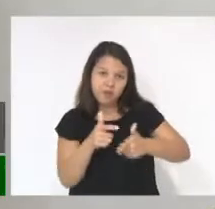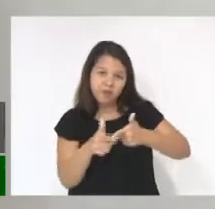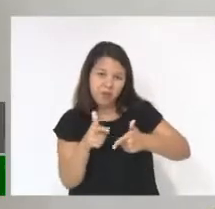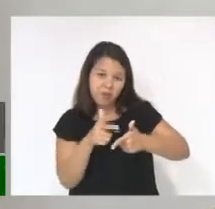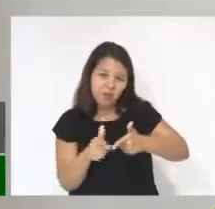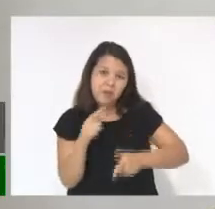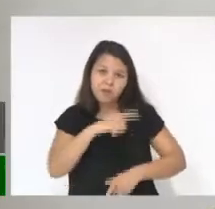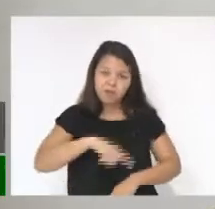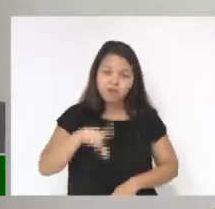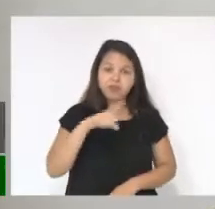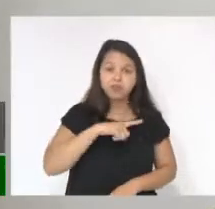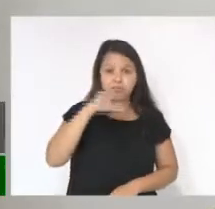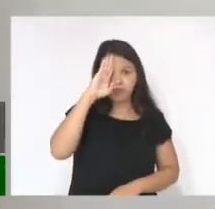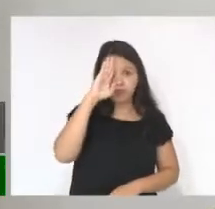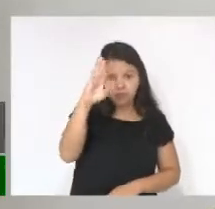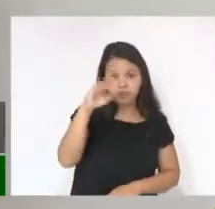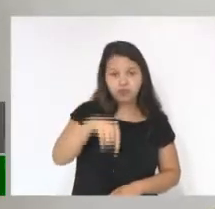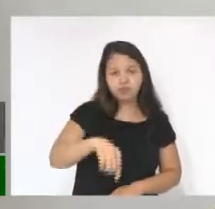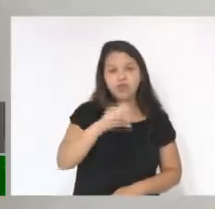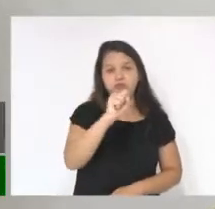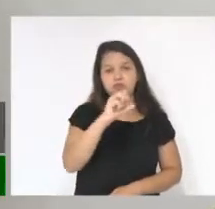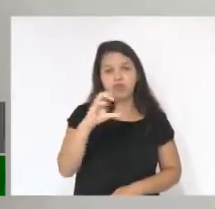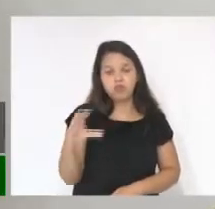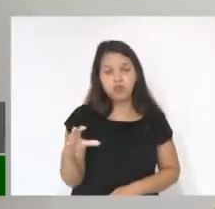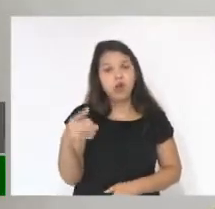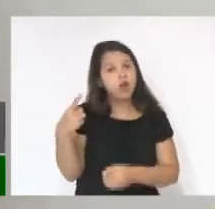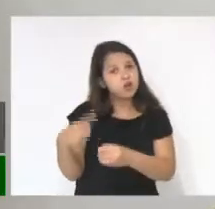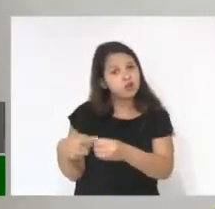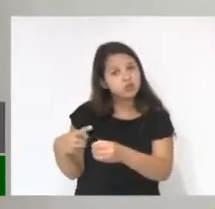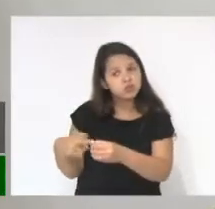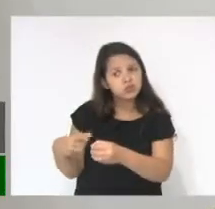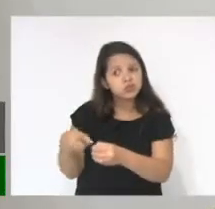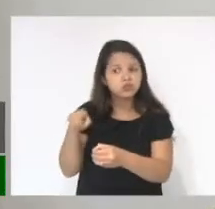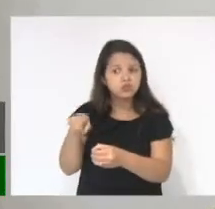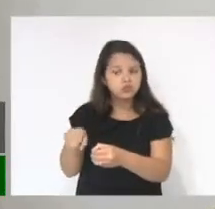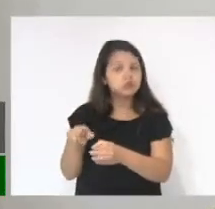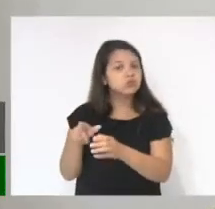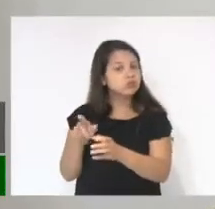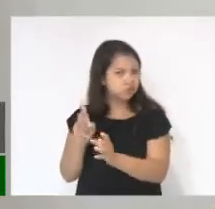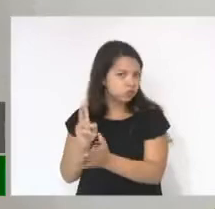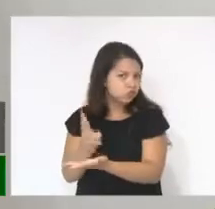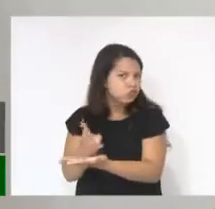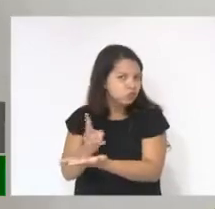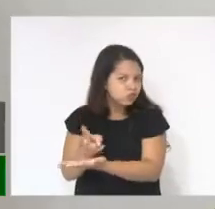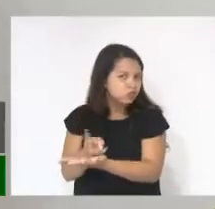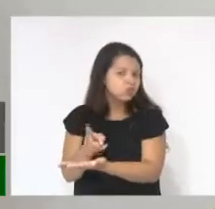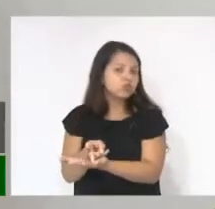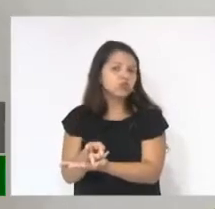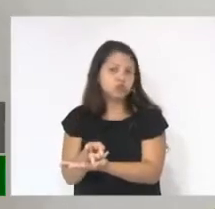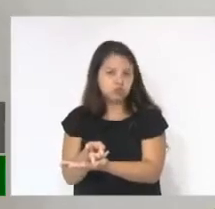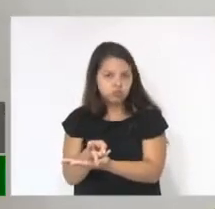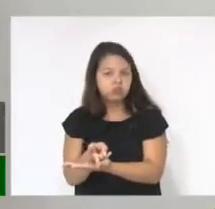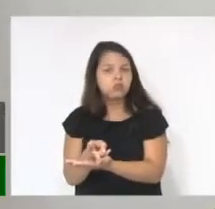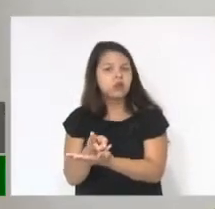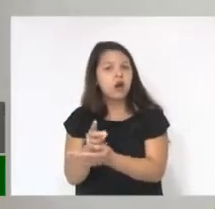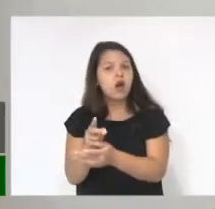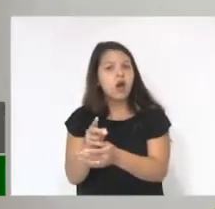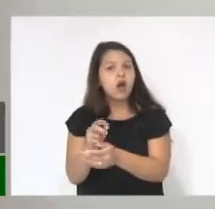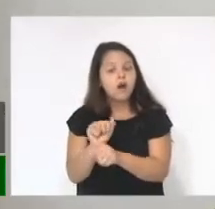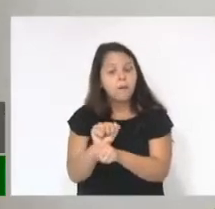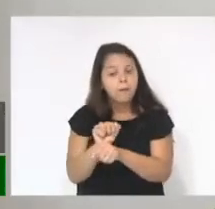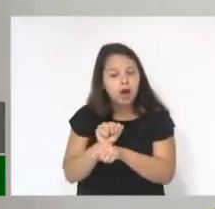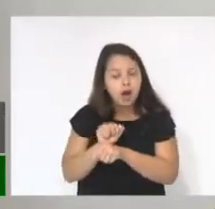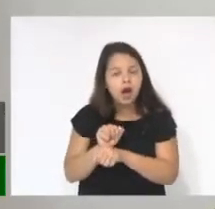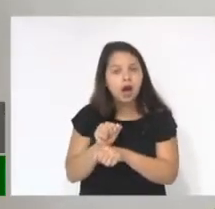enfrentávamos, principalmente em Santa Catarina. Lá no município, sim. Lá no município continua tendo a lombada para diminuir a velocidade.